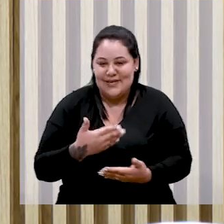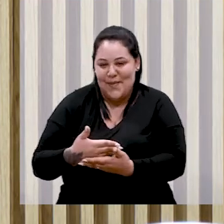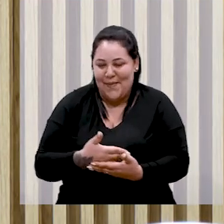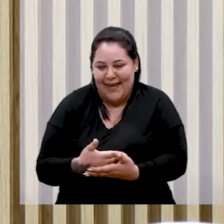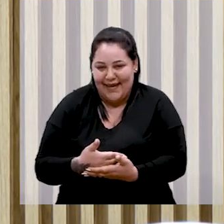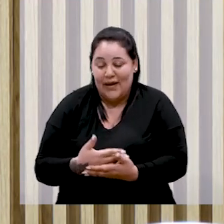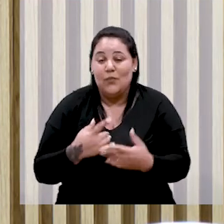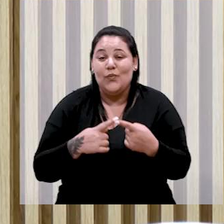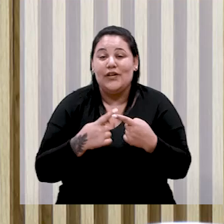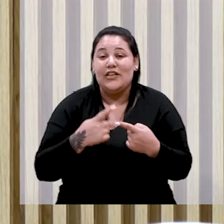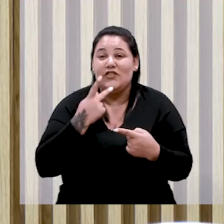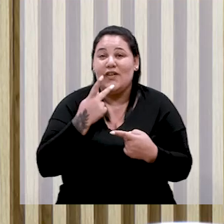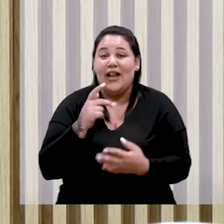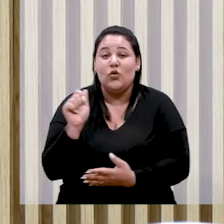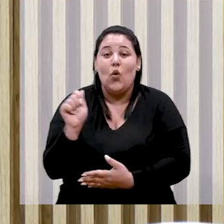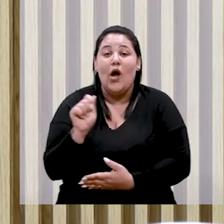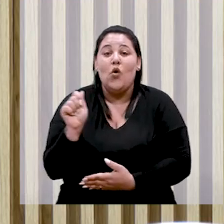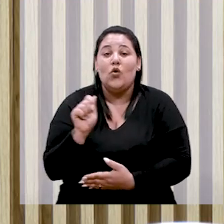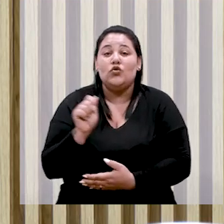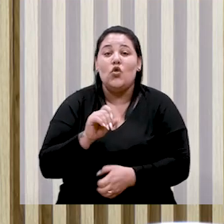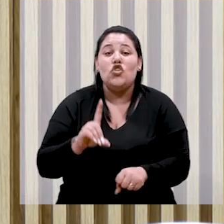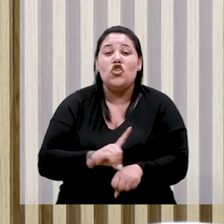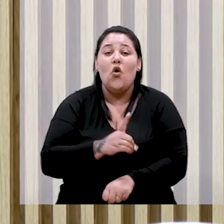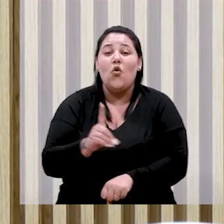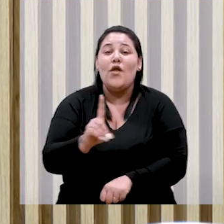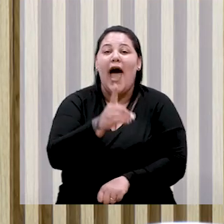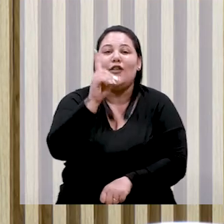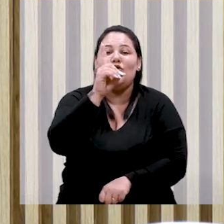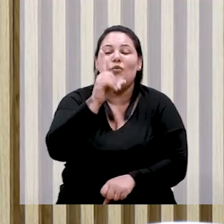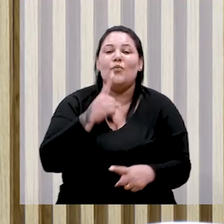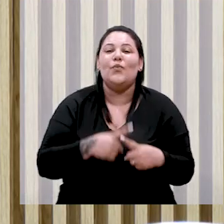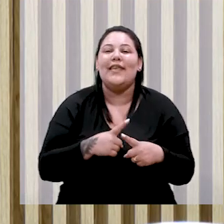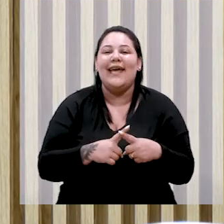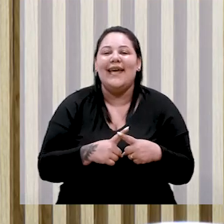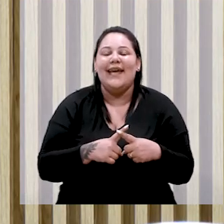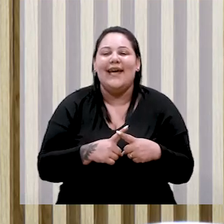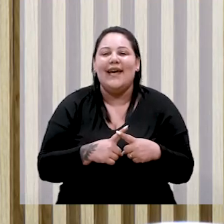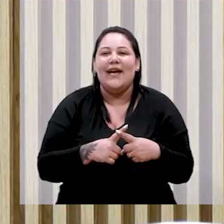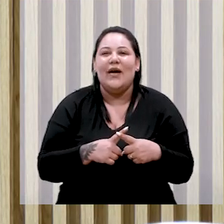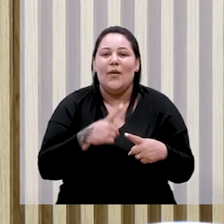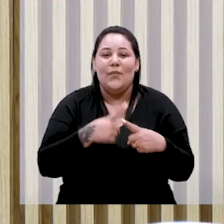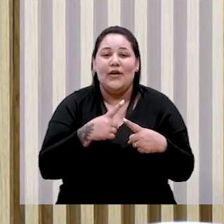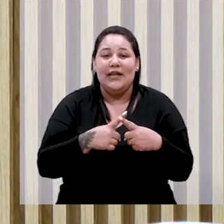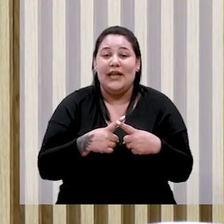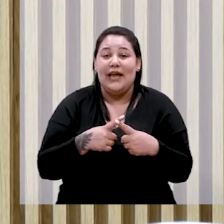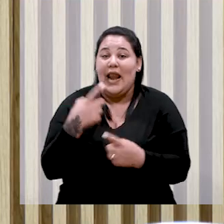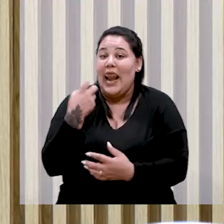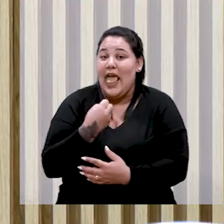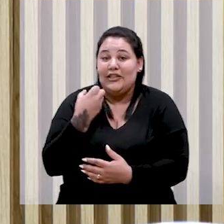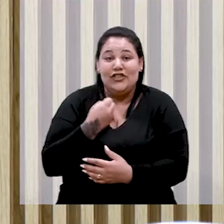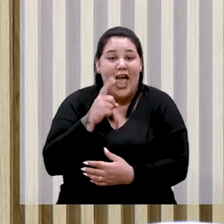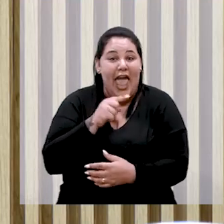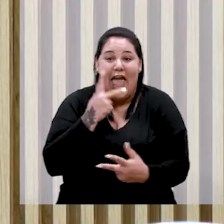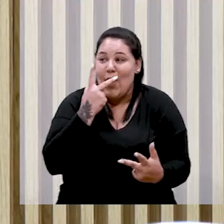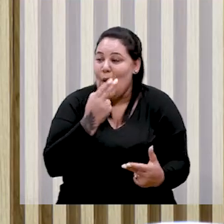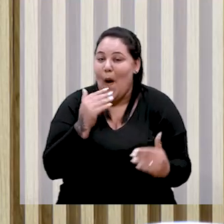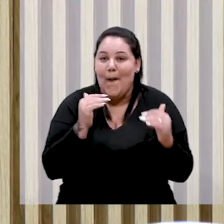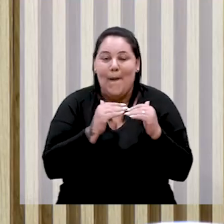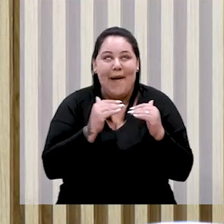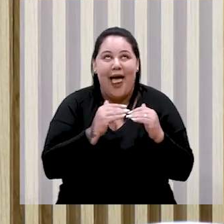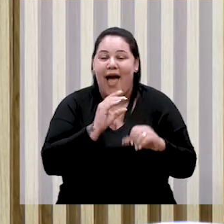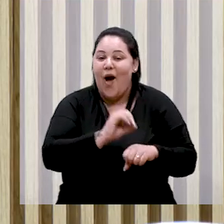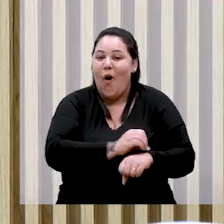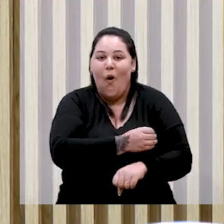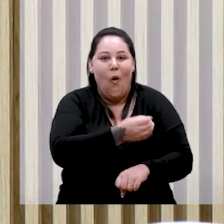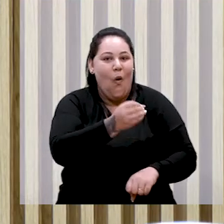quê? Porque a gente fala do agosto dourado. Por que dourado? Porque o leite é um alimento ouro. Não tem nada que